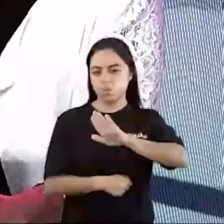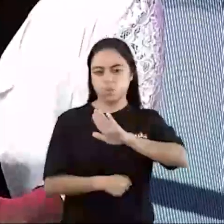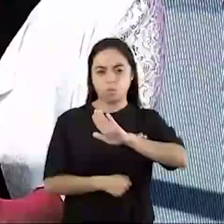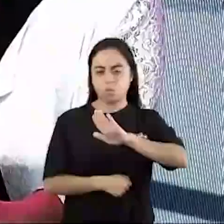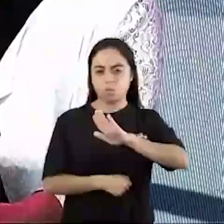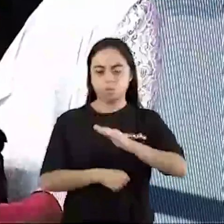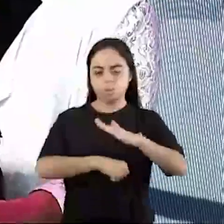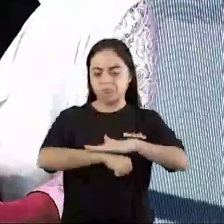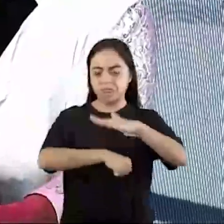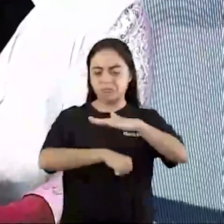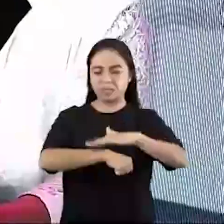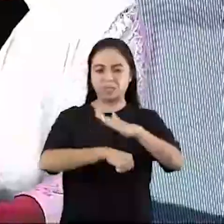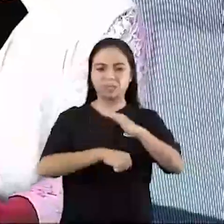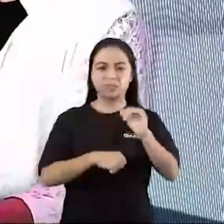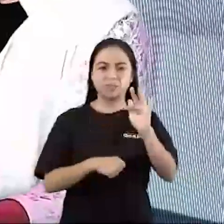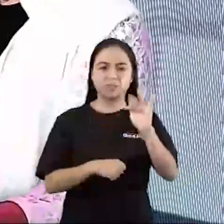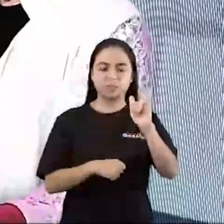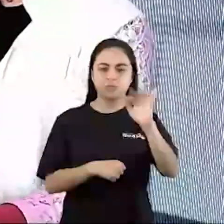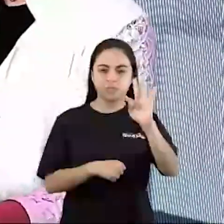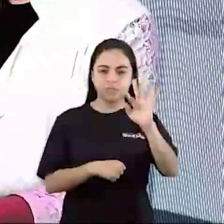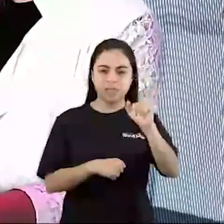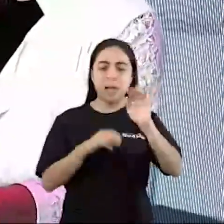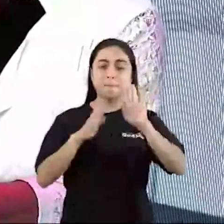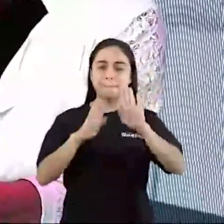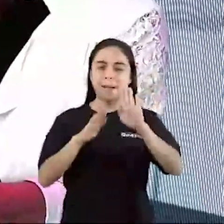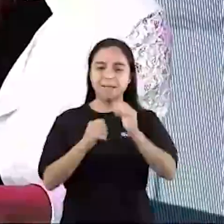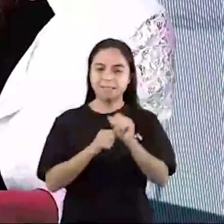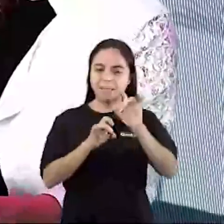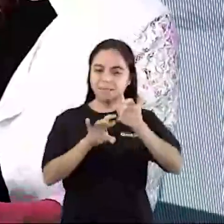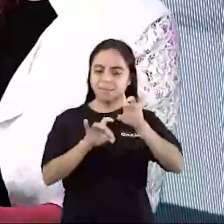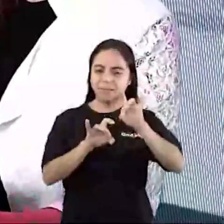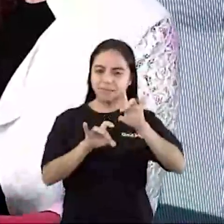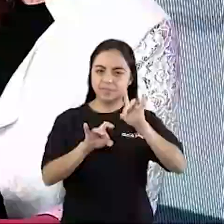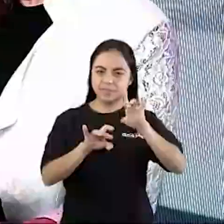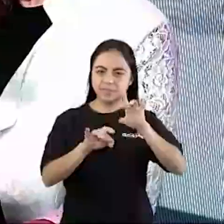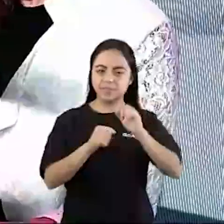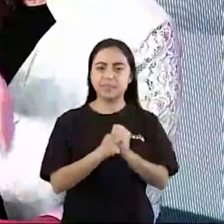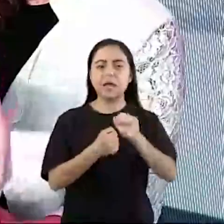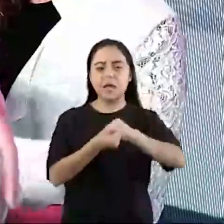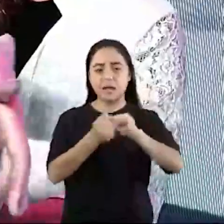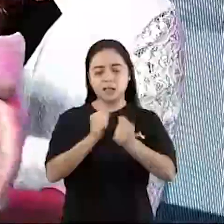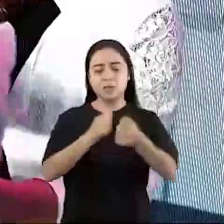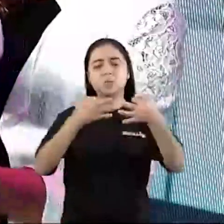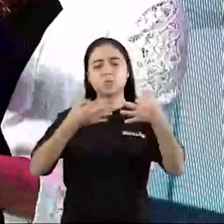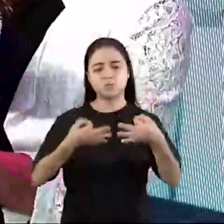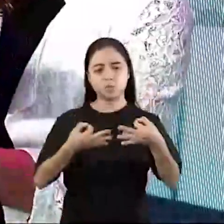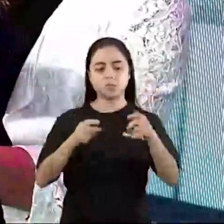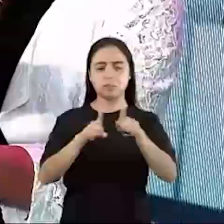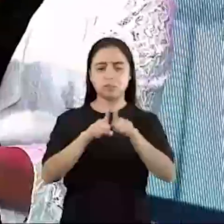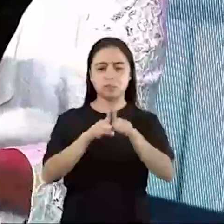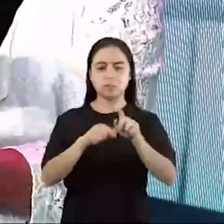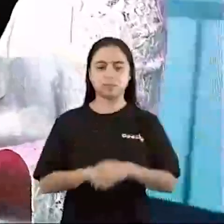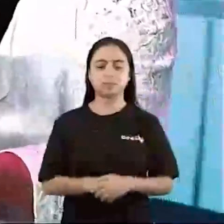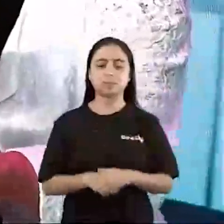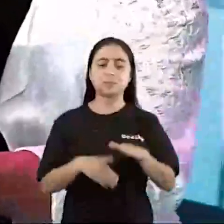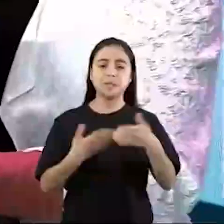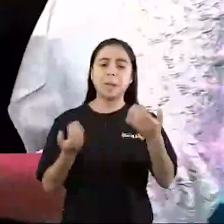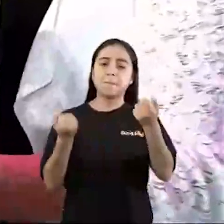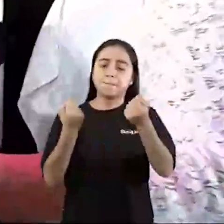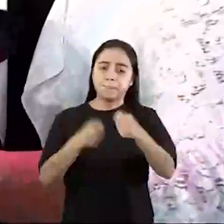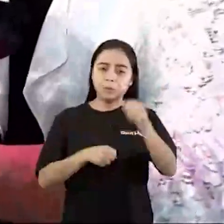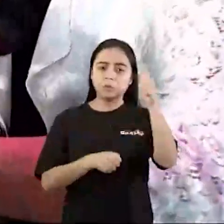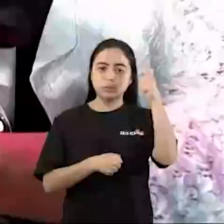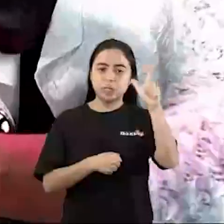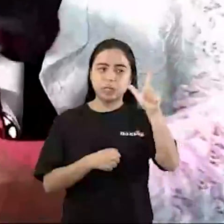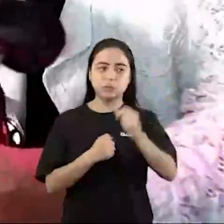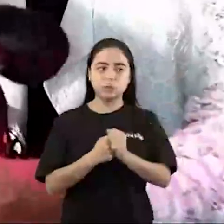fita de acetato, mas essa é uma técnica extremamente adequada. Então, qual é a outra possibilidade, gente?